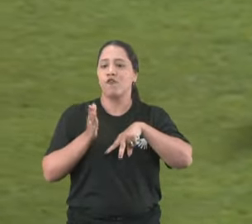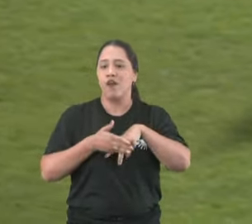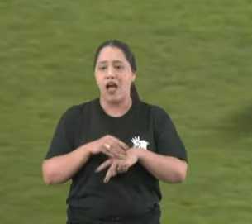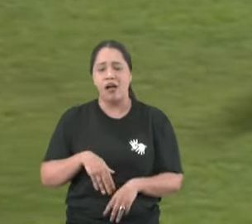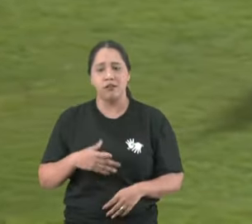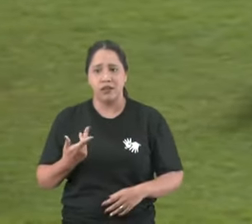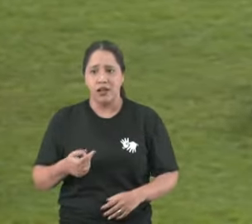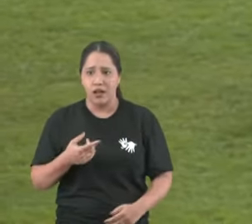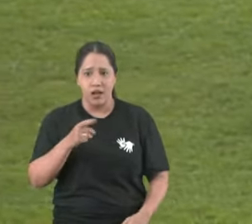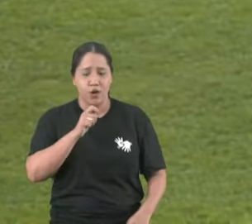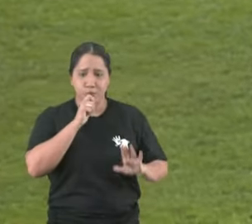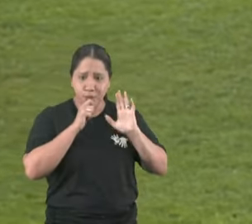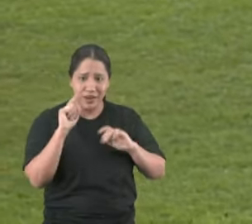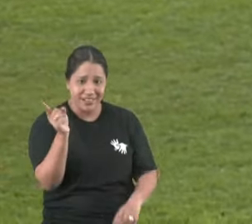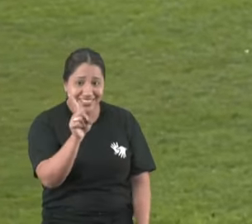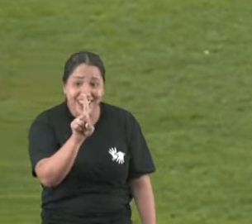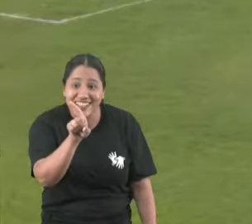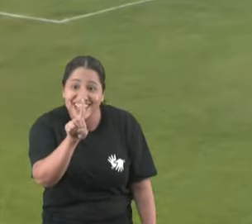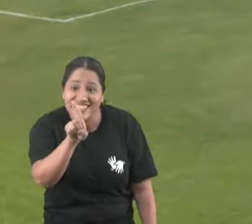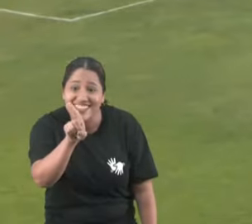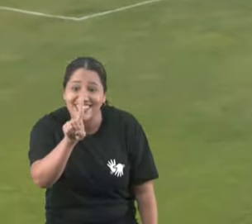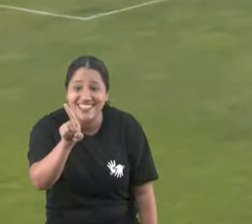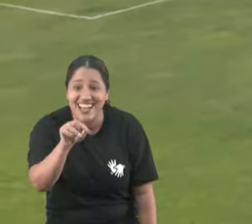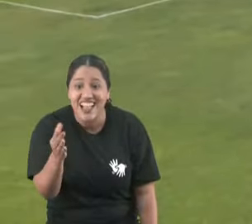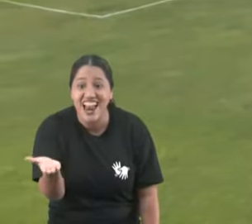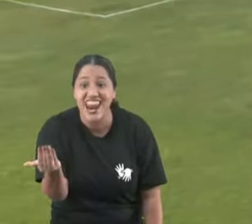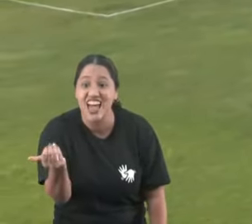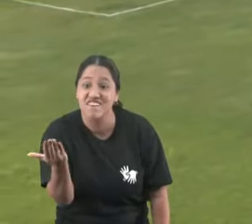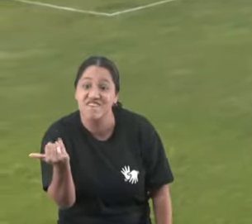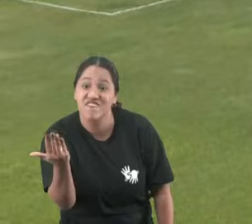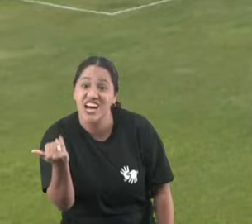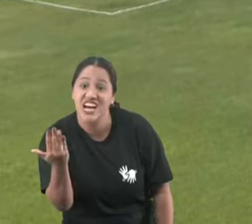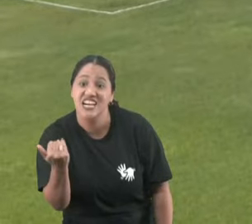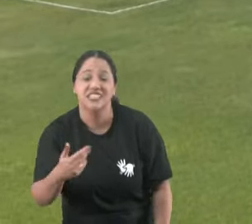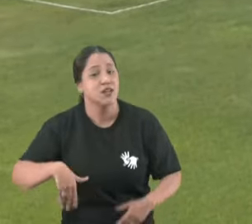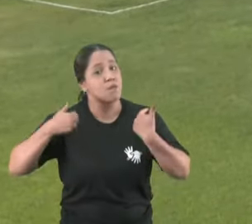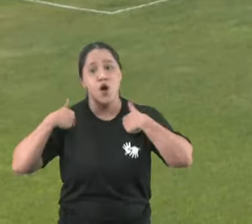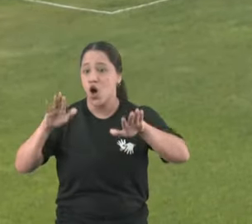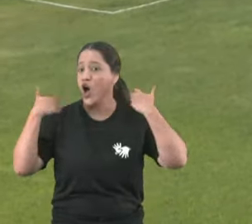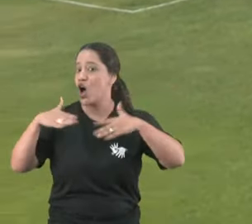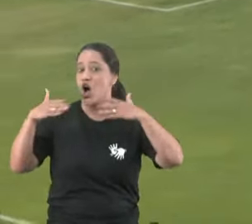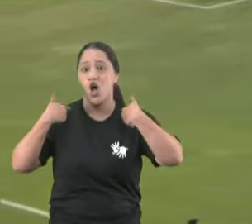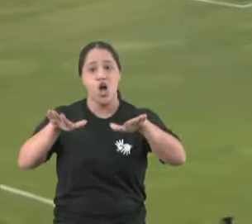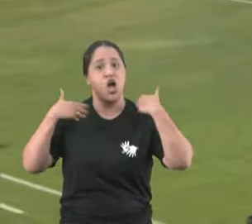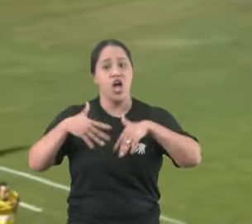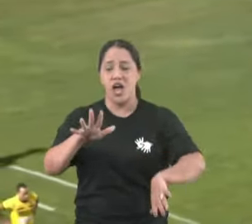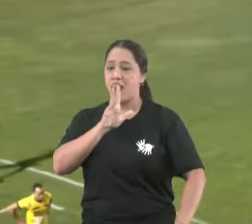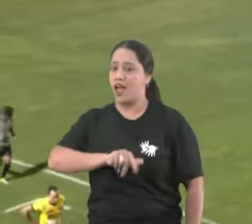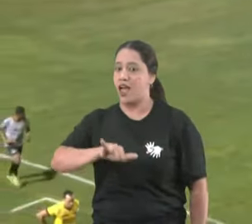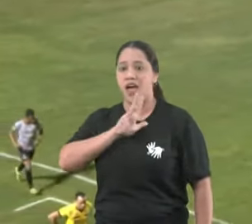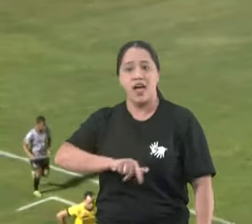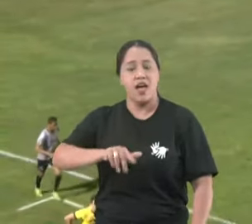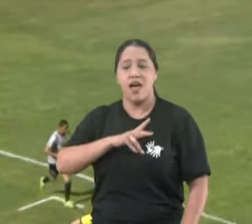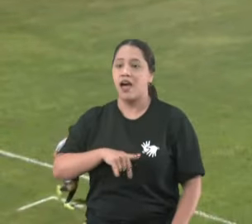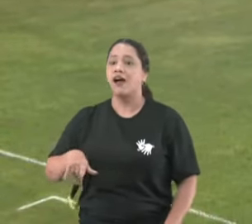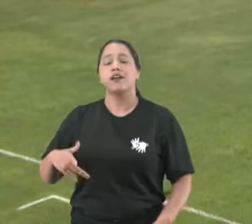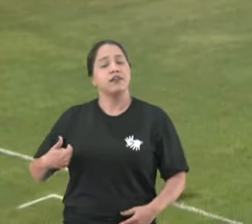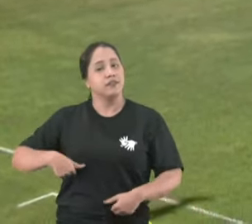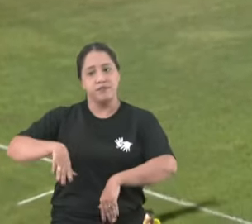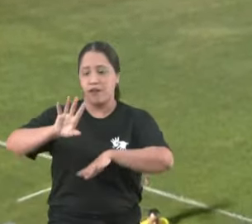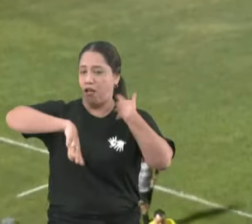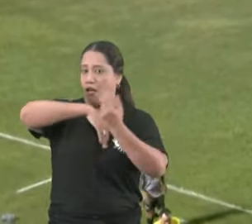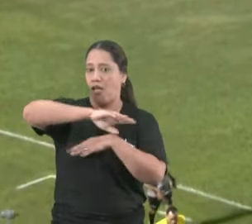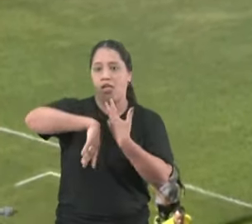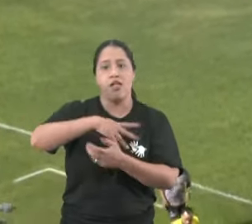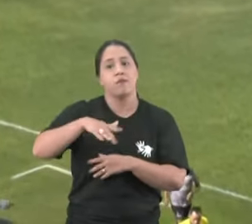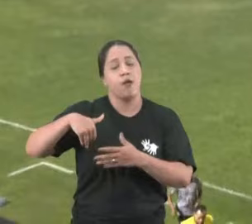para ele e disse, nananina não, levante. Jogo que seguiu, o CRB que se desarrumou, o Aleph encarou, mas